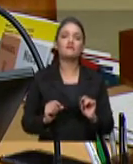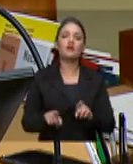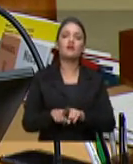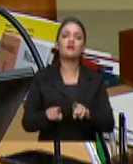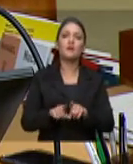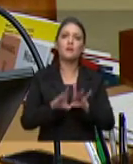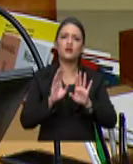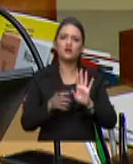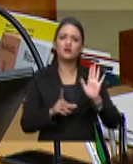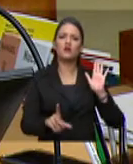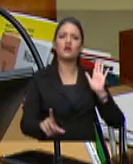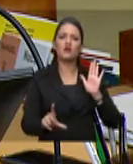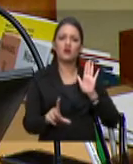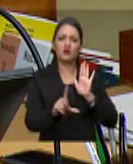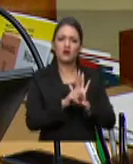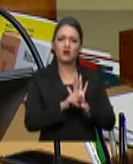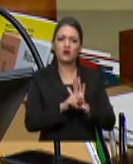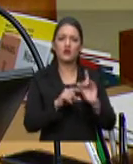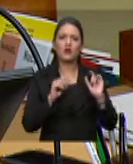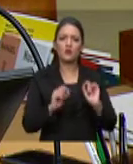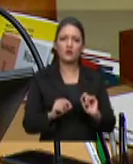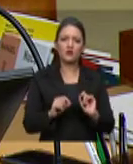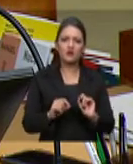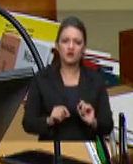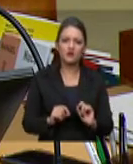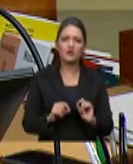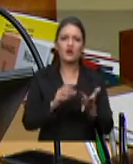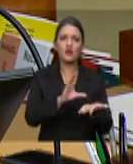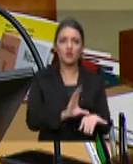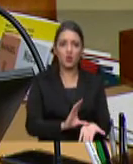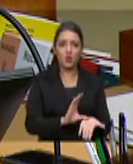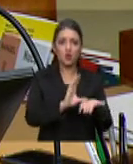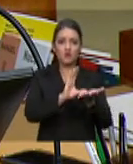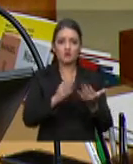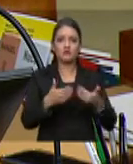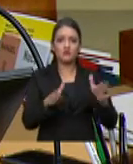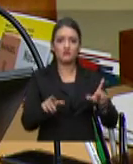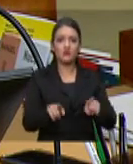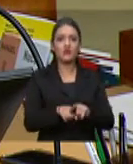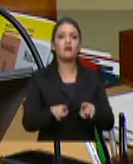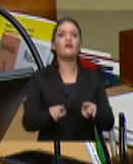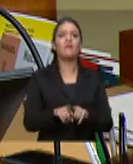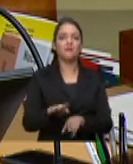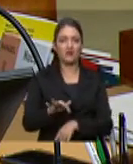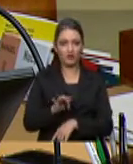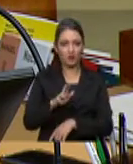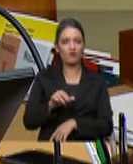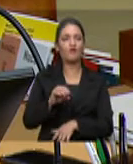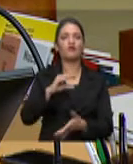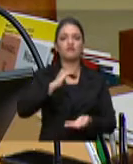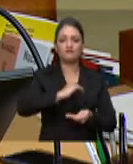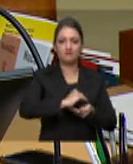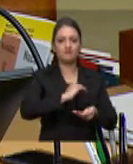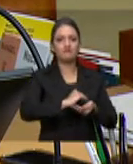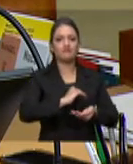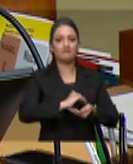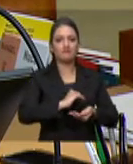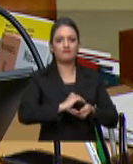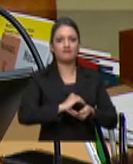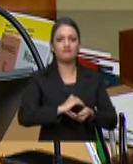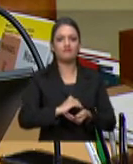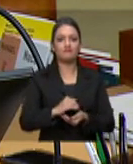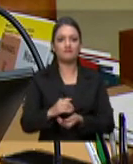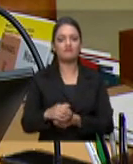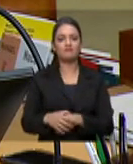previsão legal da instituição desse conselho e do próprio fundo, como também abordarei